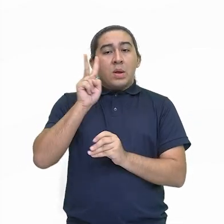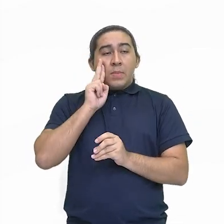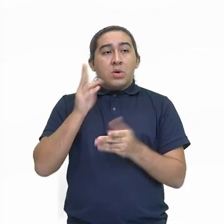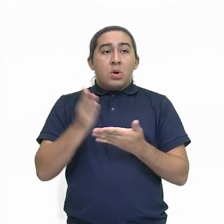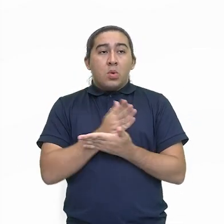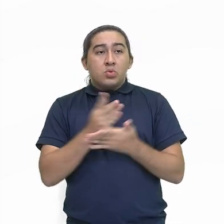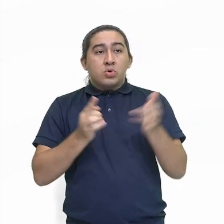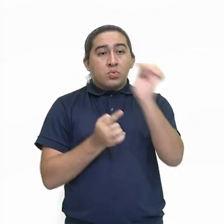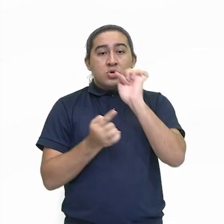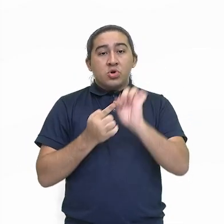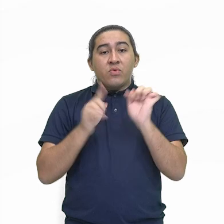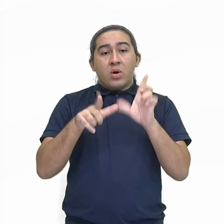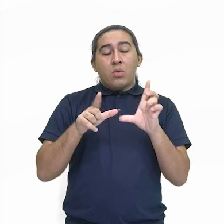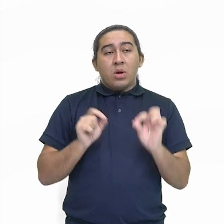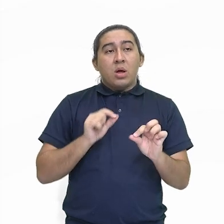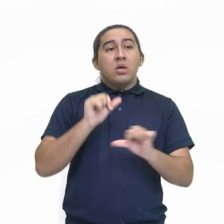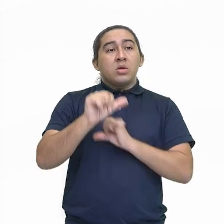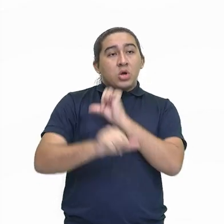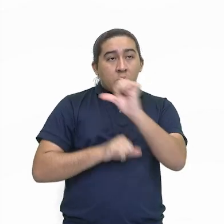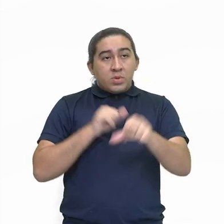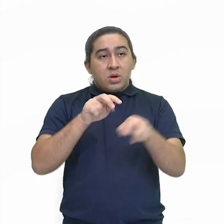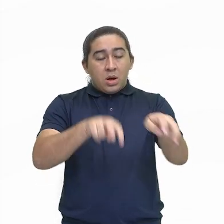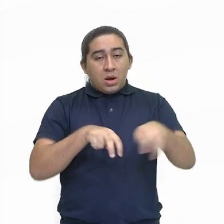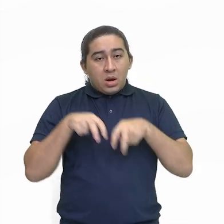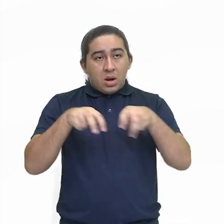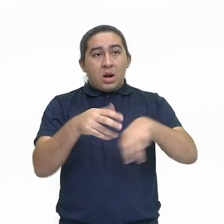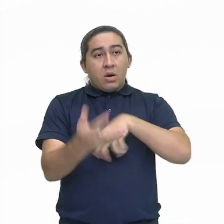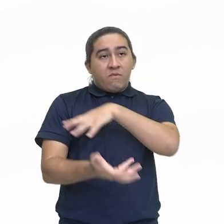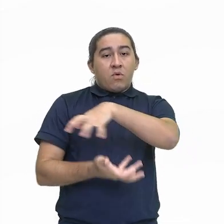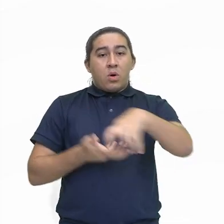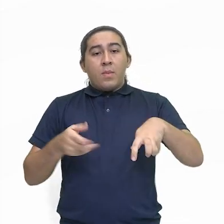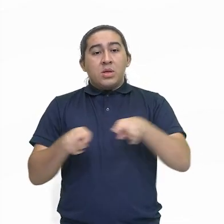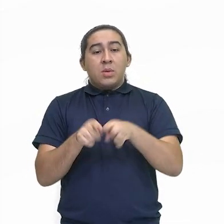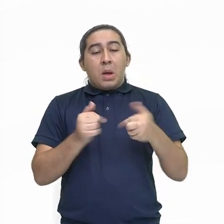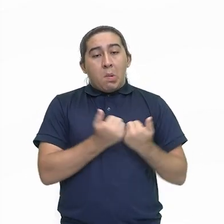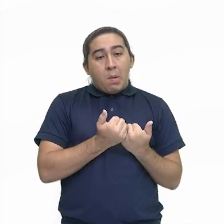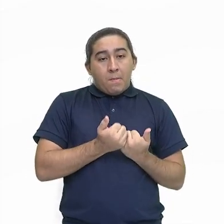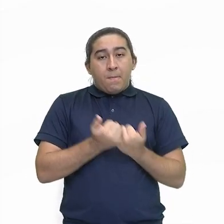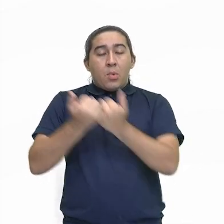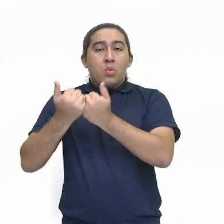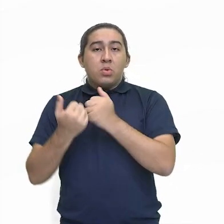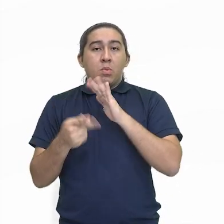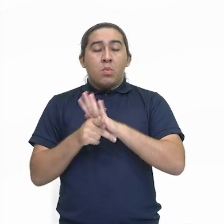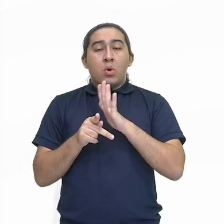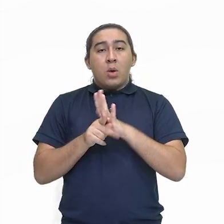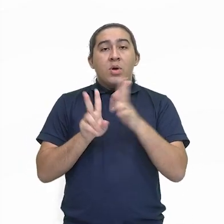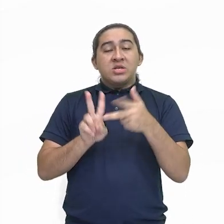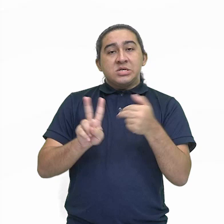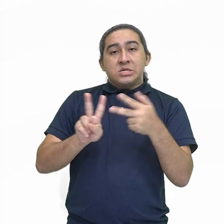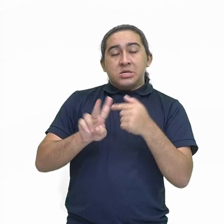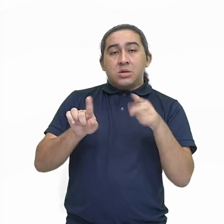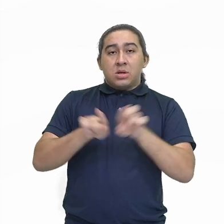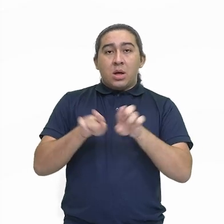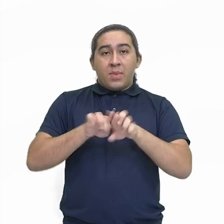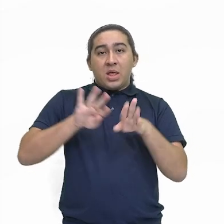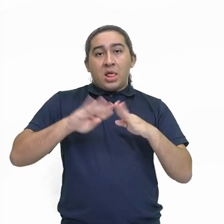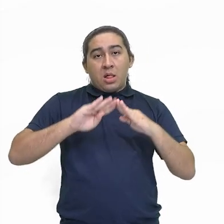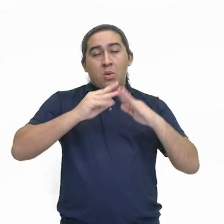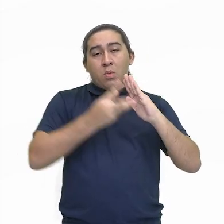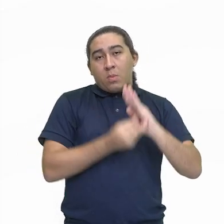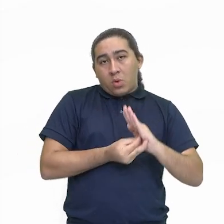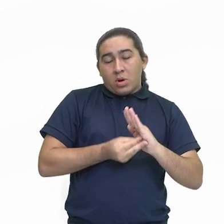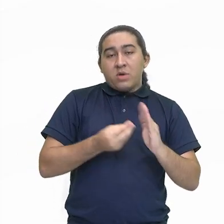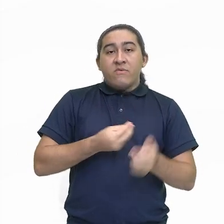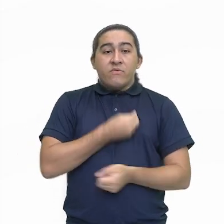MST, é o caso da reforma agrária, justiça social, o apoio também a causas indígenas e quilombolas que estão no campo, então